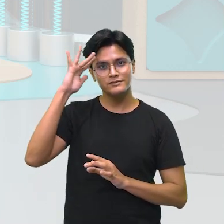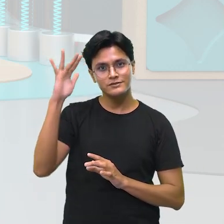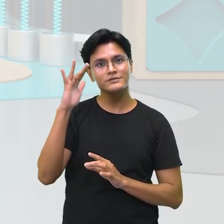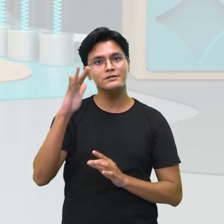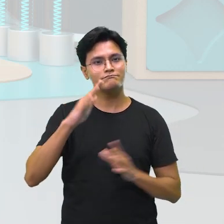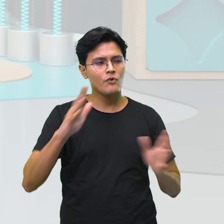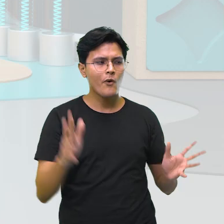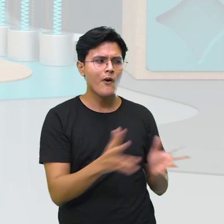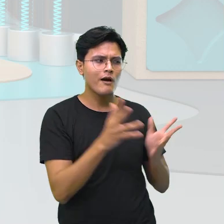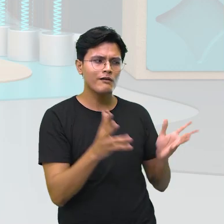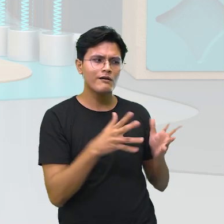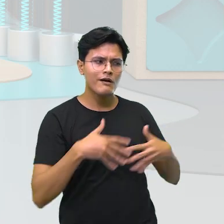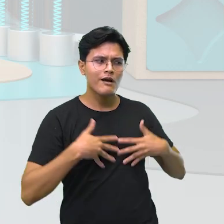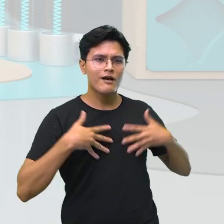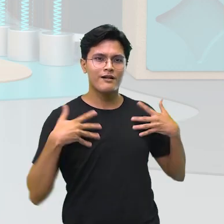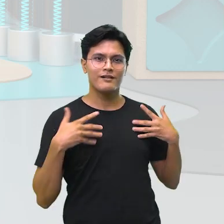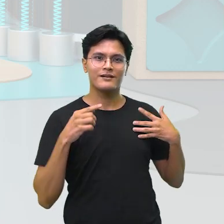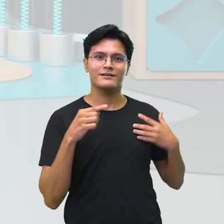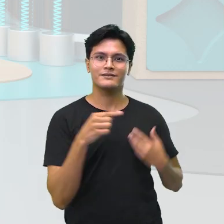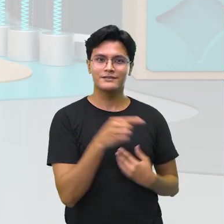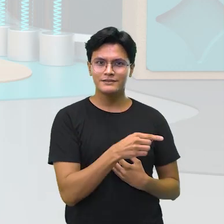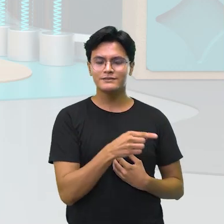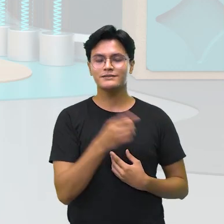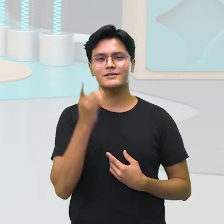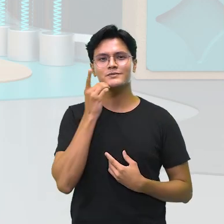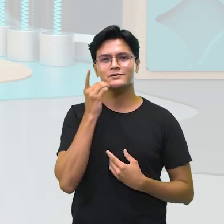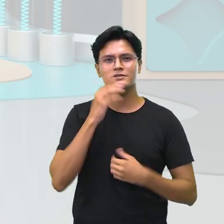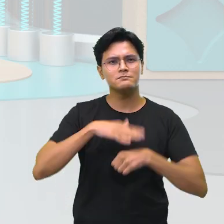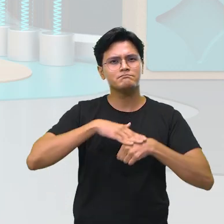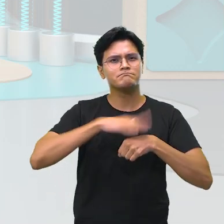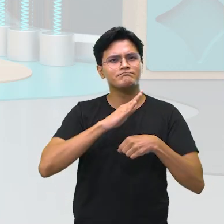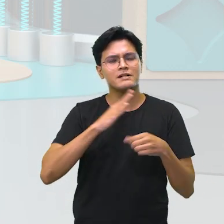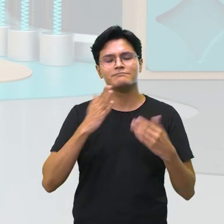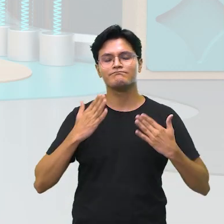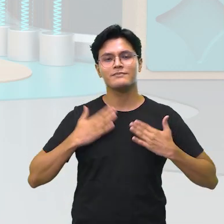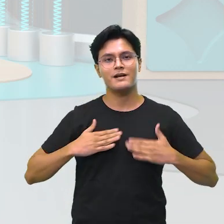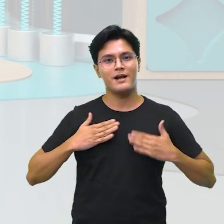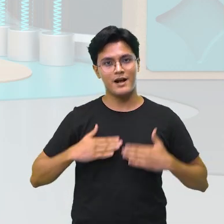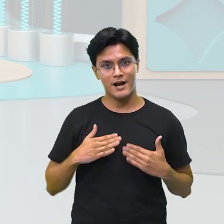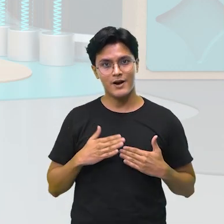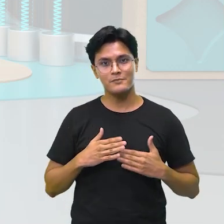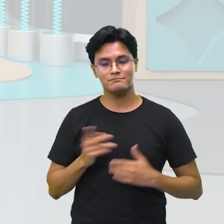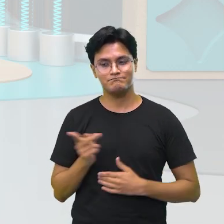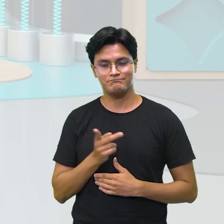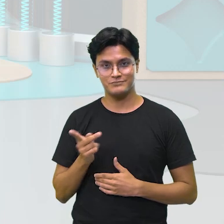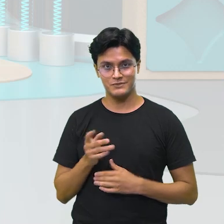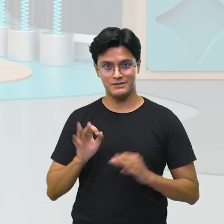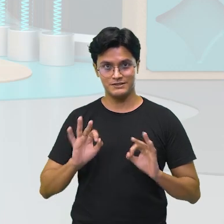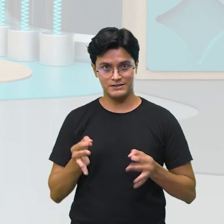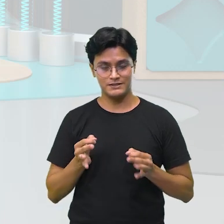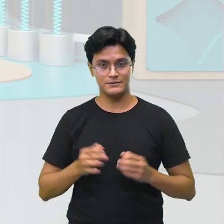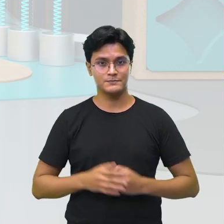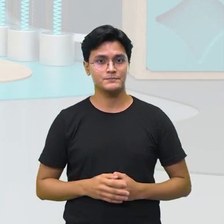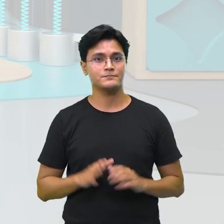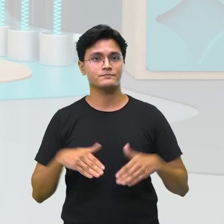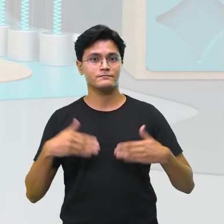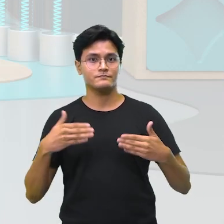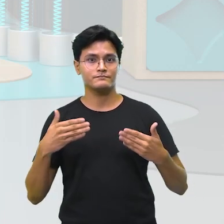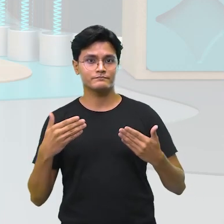companheiro e deixar o dia mais tranquilo, né? Tanto para ele quanto para o colega, certo? Então aí, trazendo